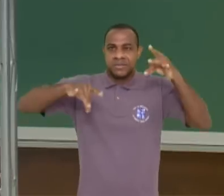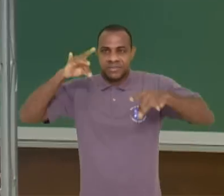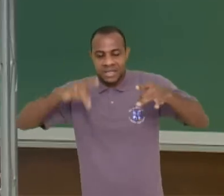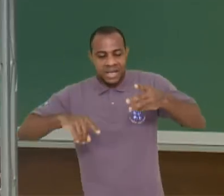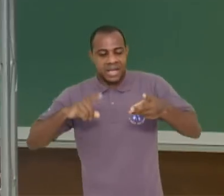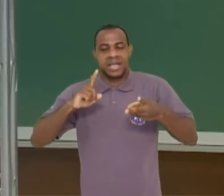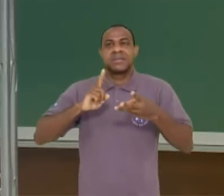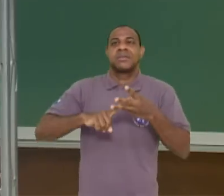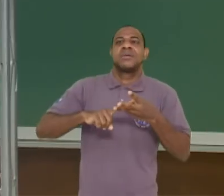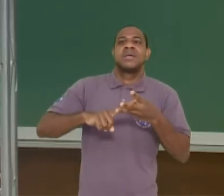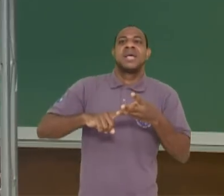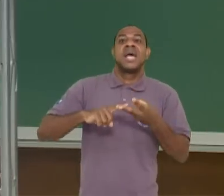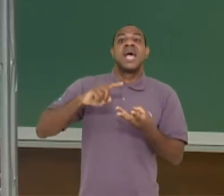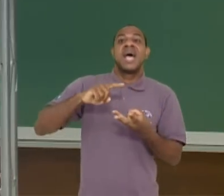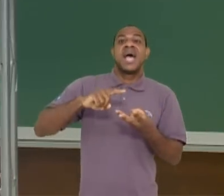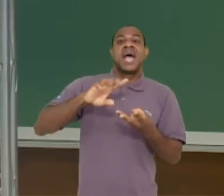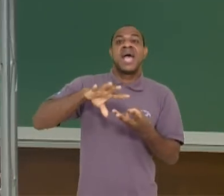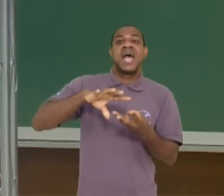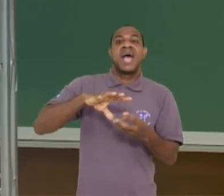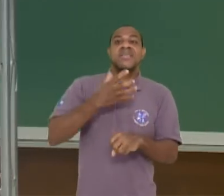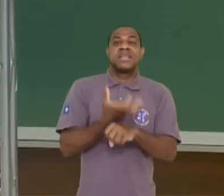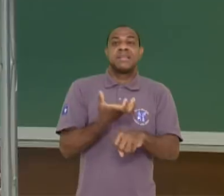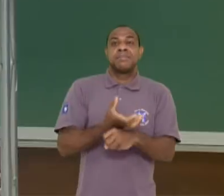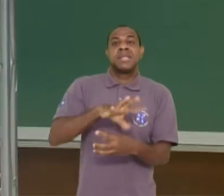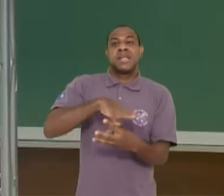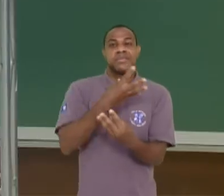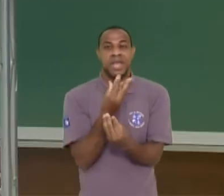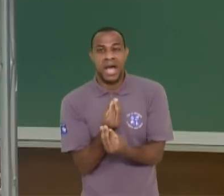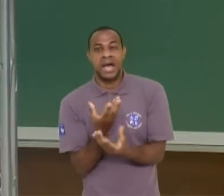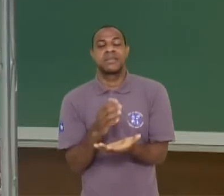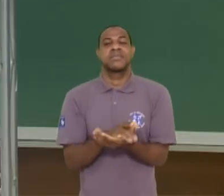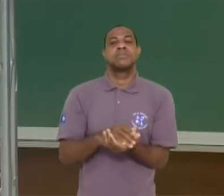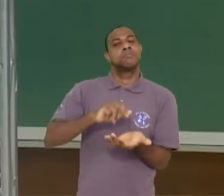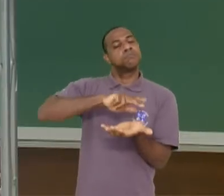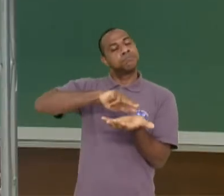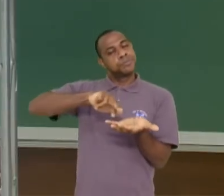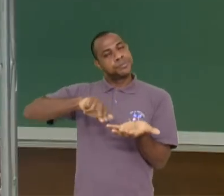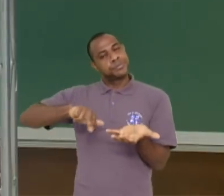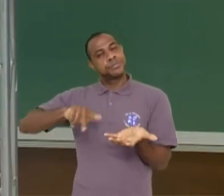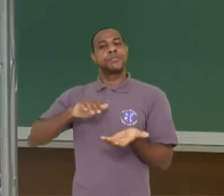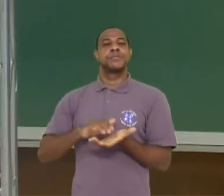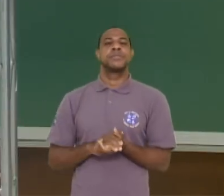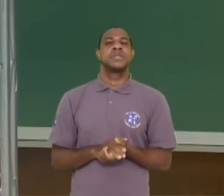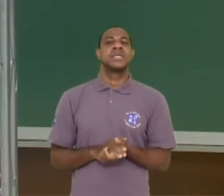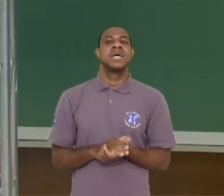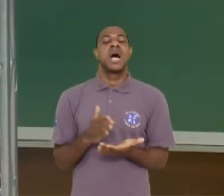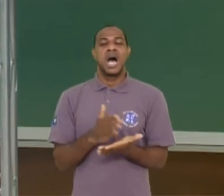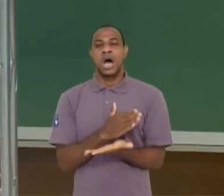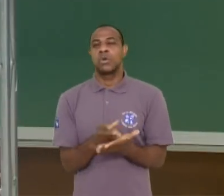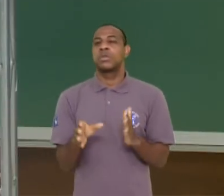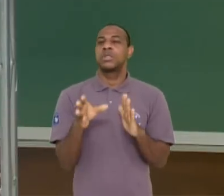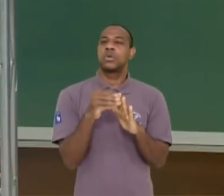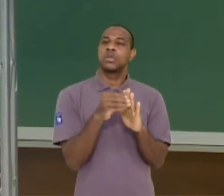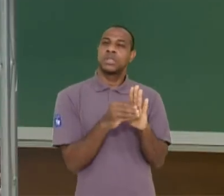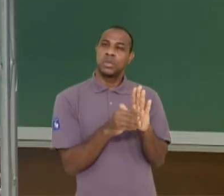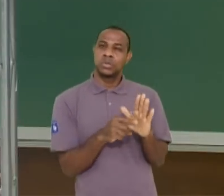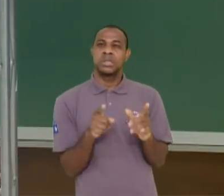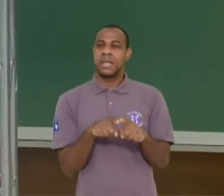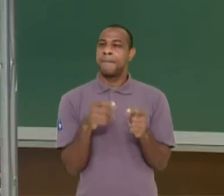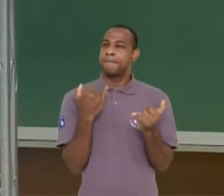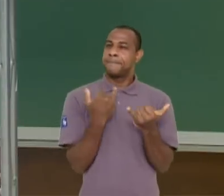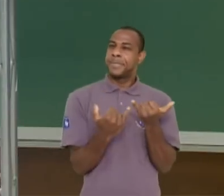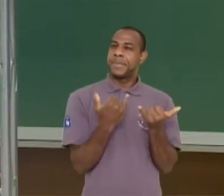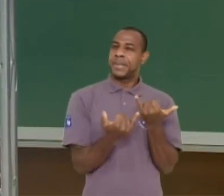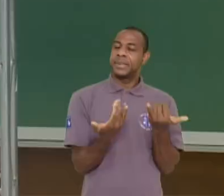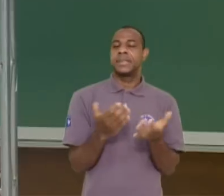também trabalha bastante junto com a educação física, né? Converge bastante em alguns conteúdos que são bastante parecidos, né? Então o